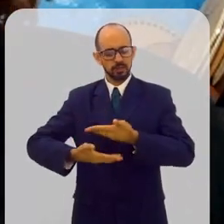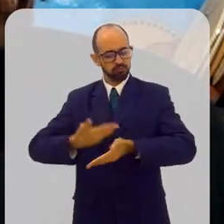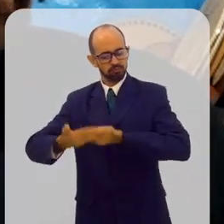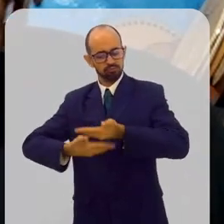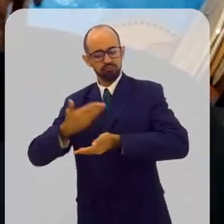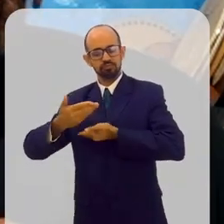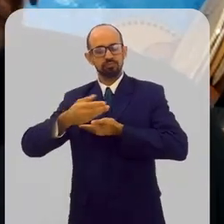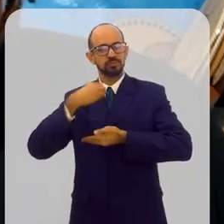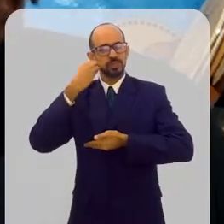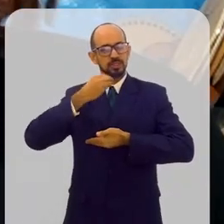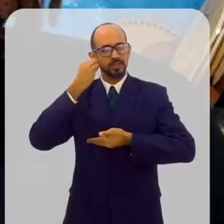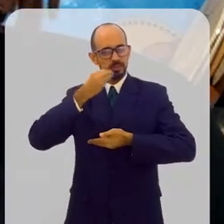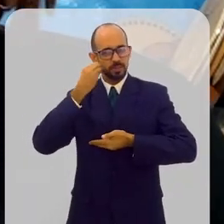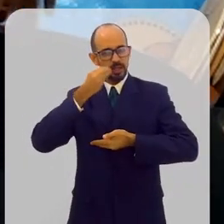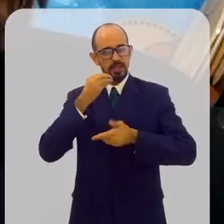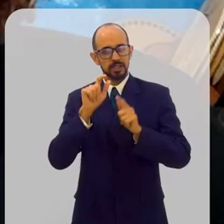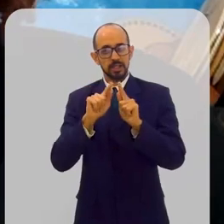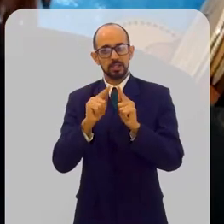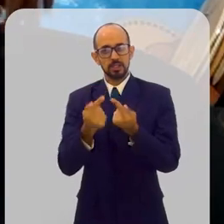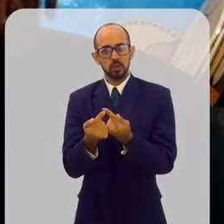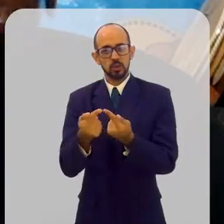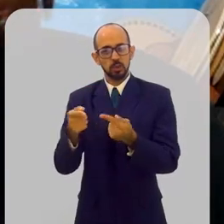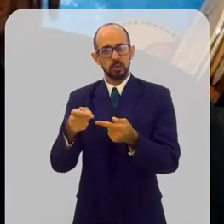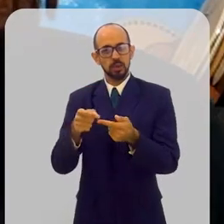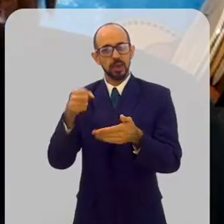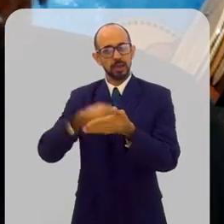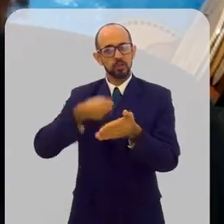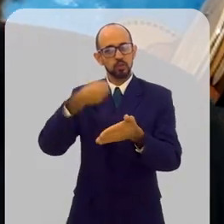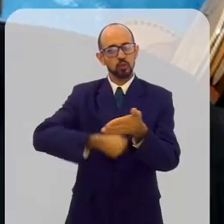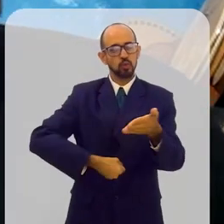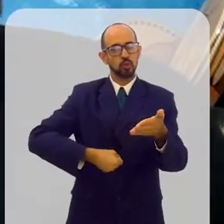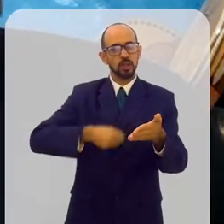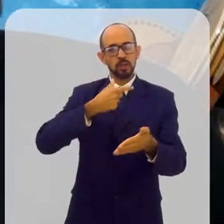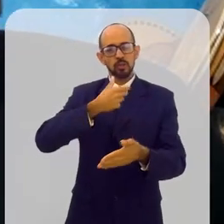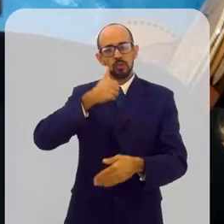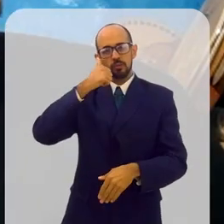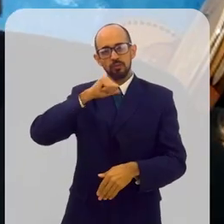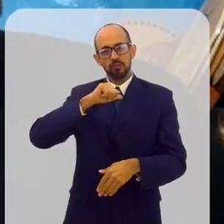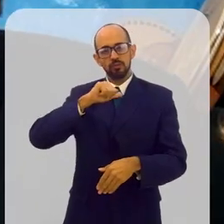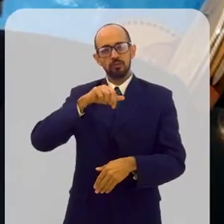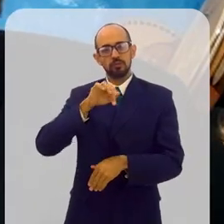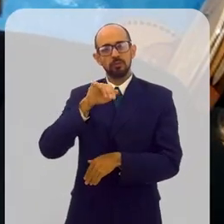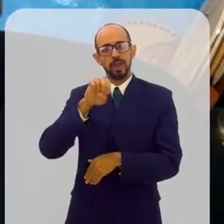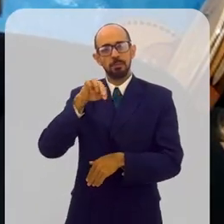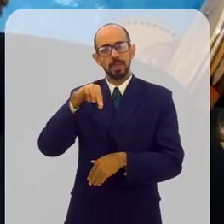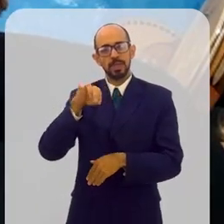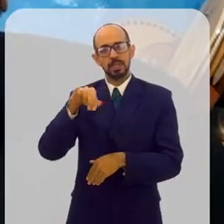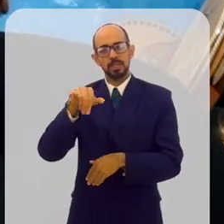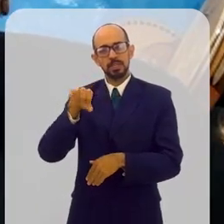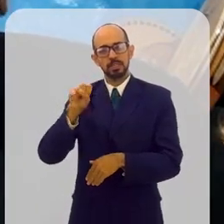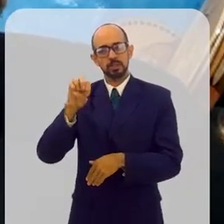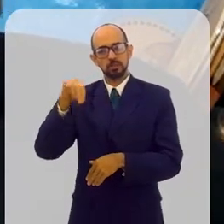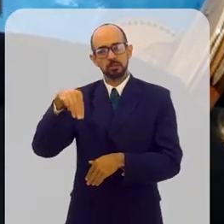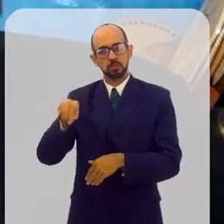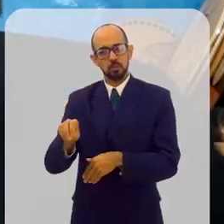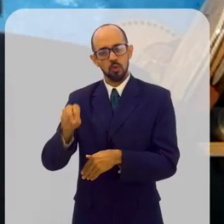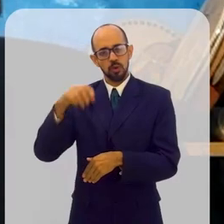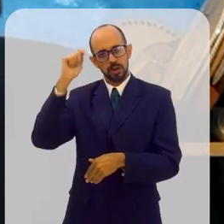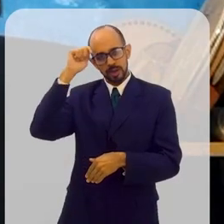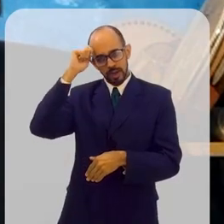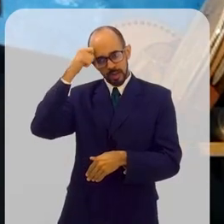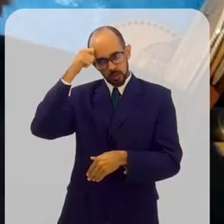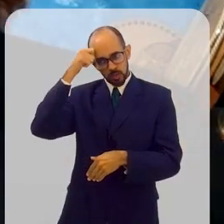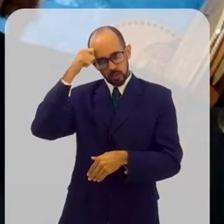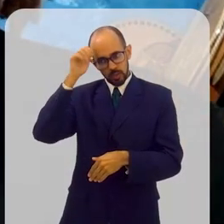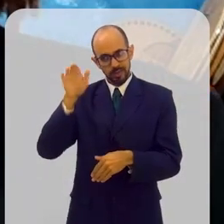beber na galera, né? Nas nossas irmãs que estão formulando no feminismo negro, né? Principalmente sobre o tema de